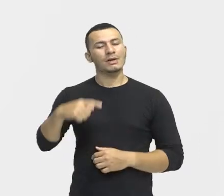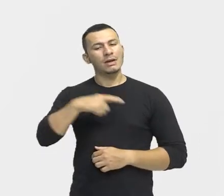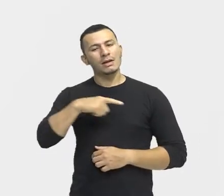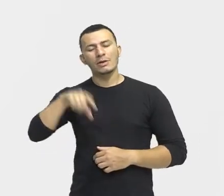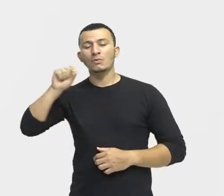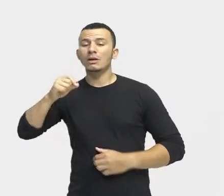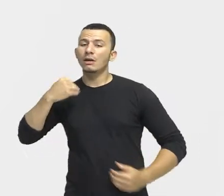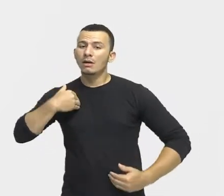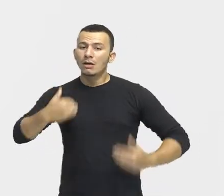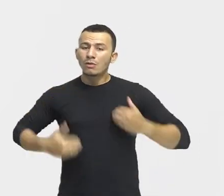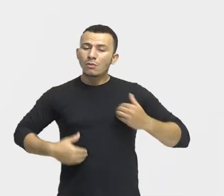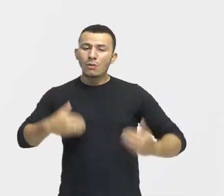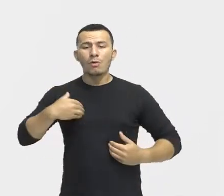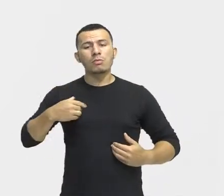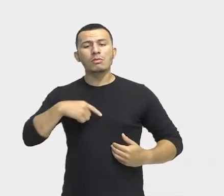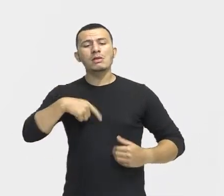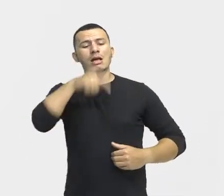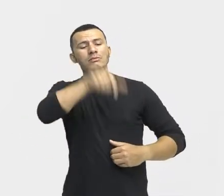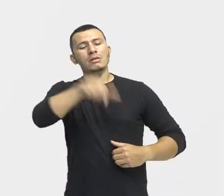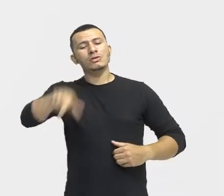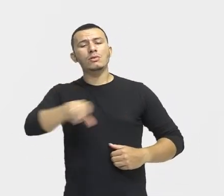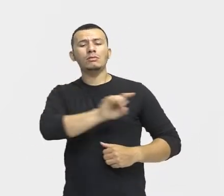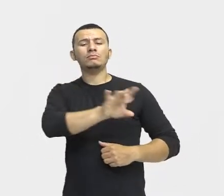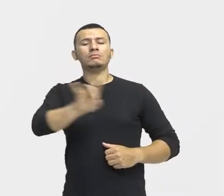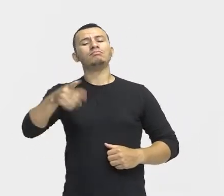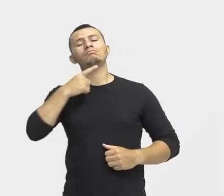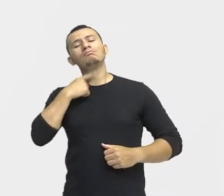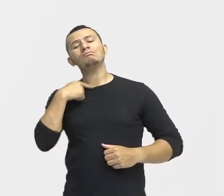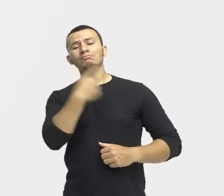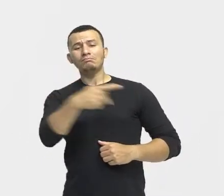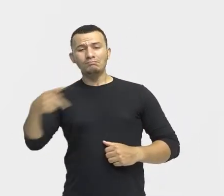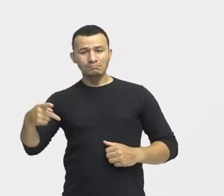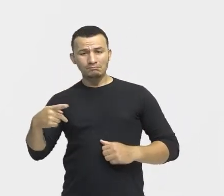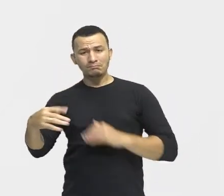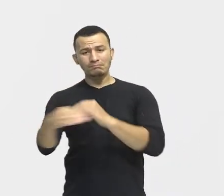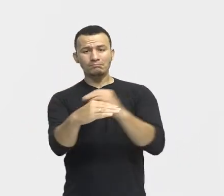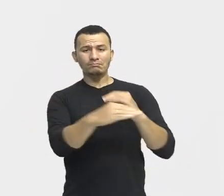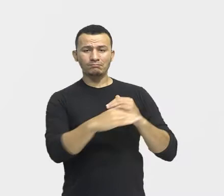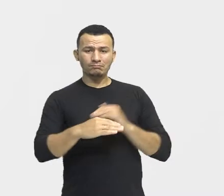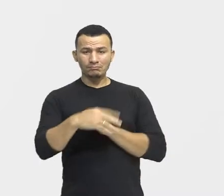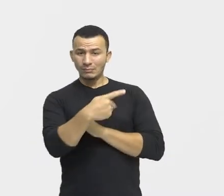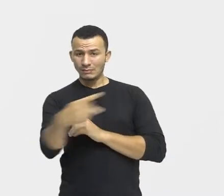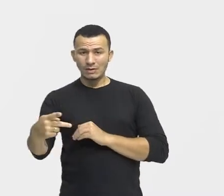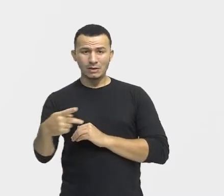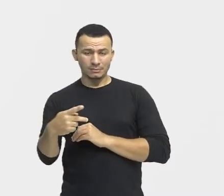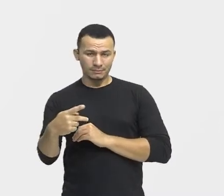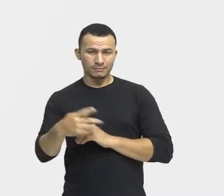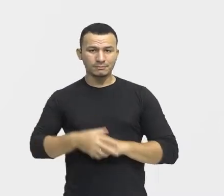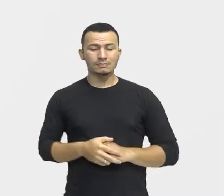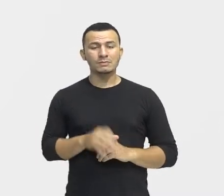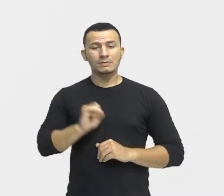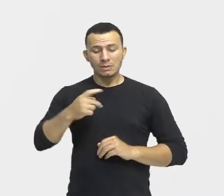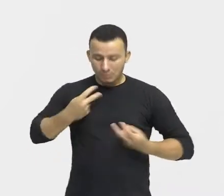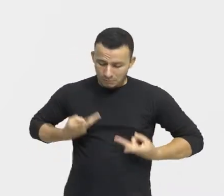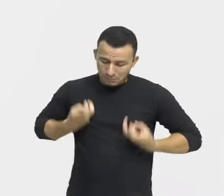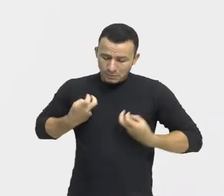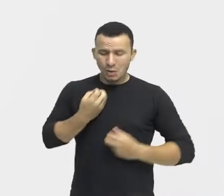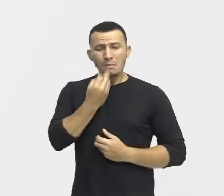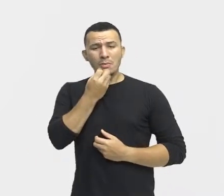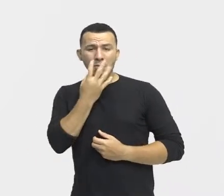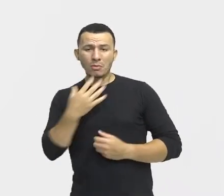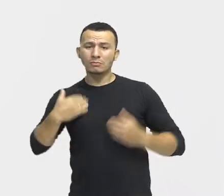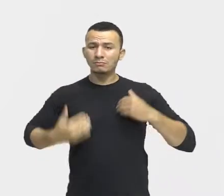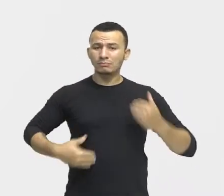o corpo que cada pessoa acredita ser o corpo ideal, seja um padrão que ela mesma idealizou ou que